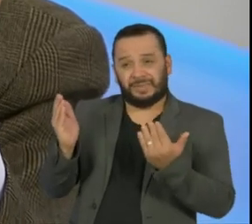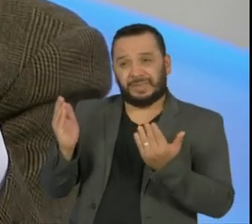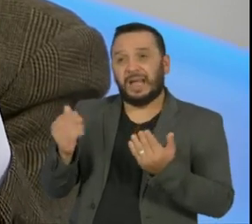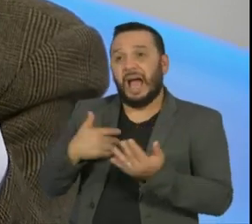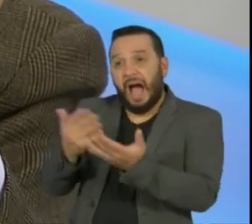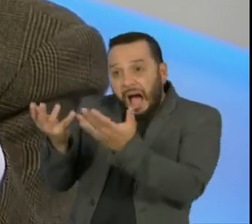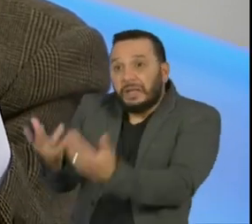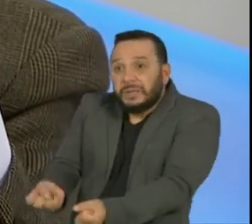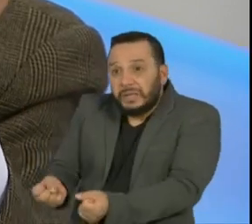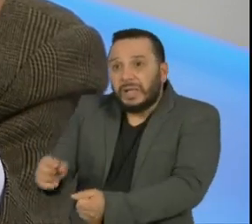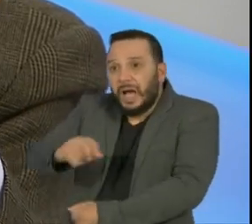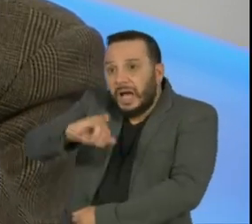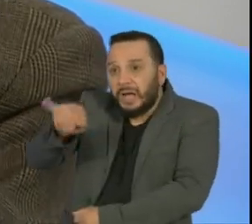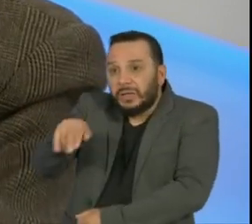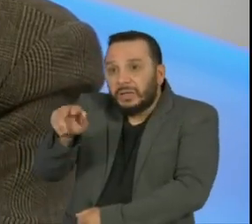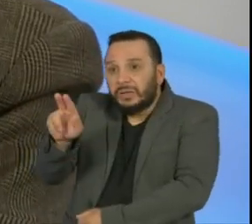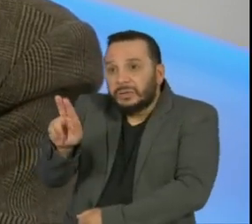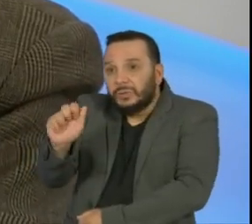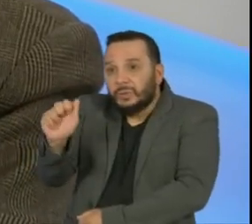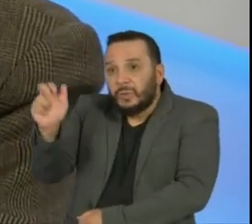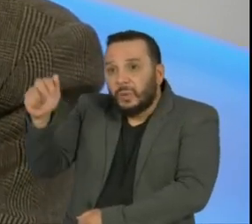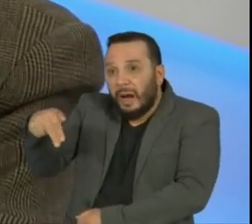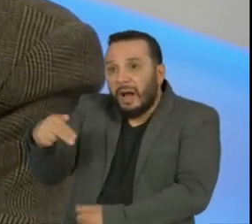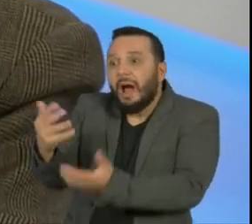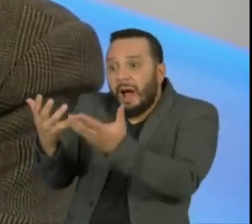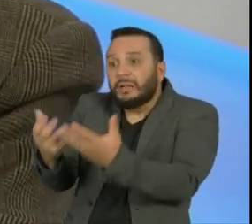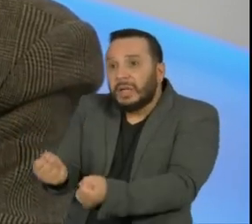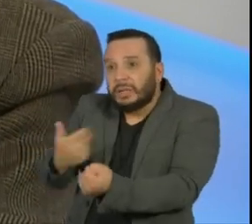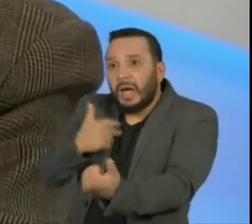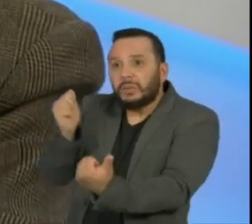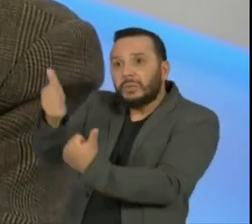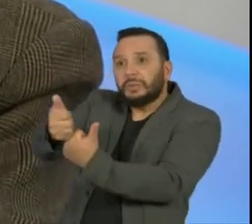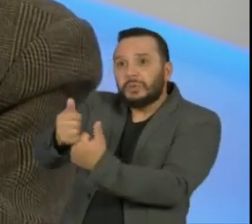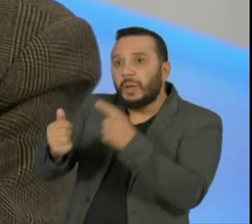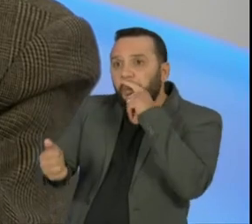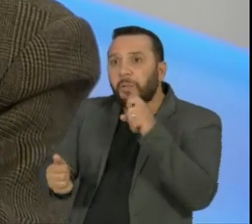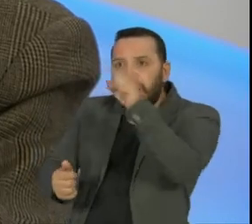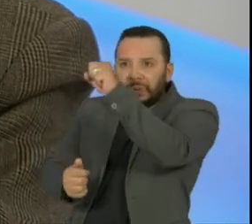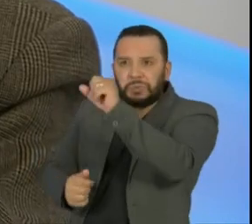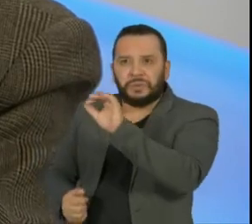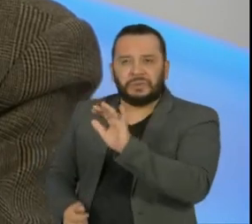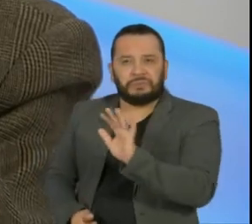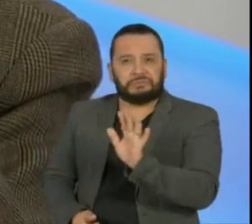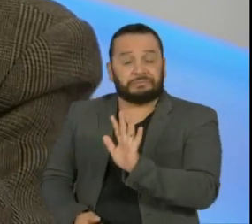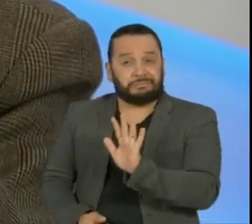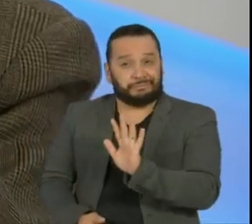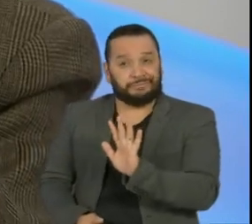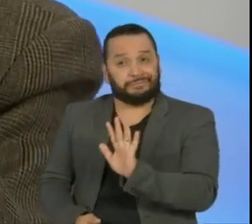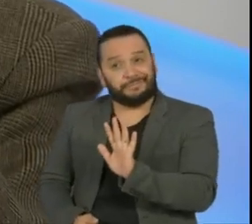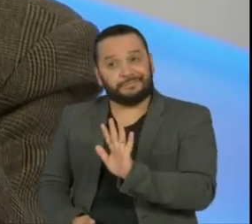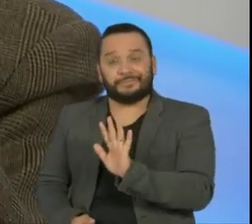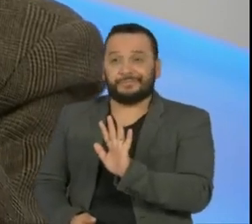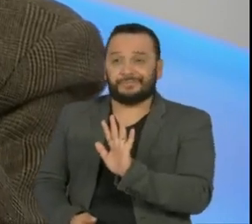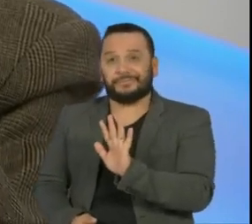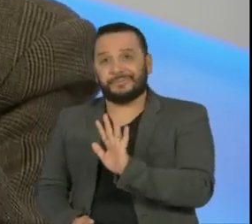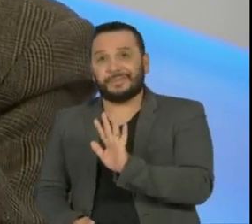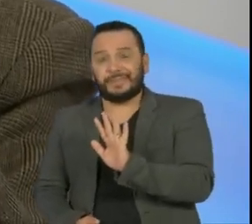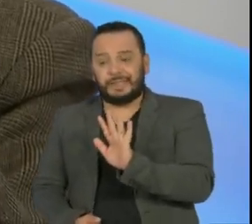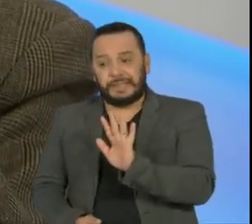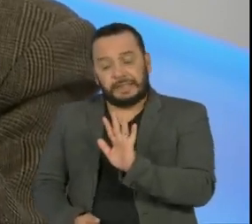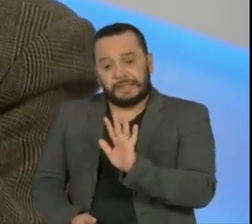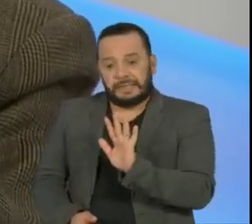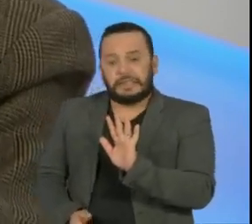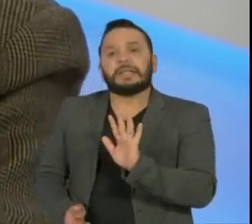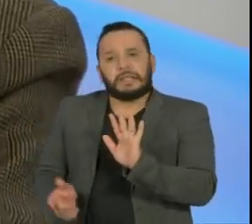guaidó dessa contexto eu não nego é que puder o que é